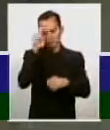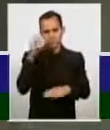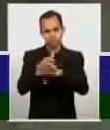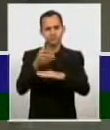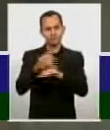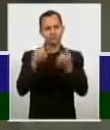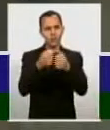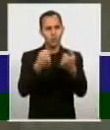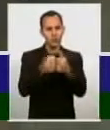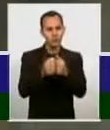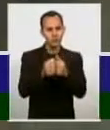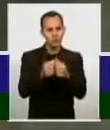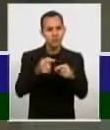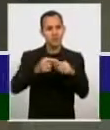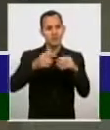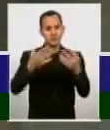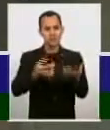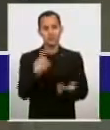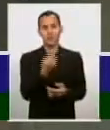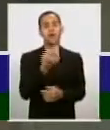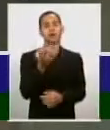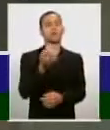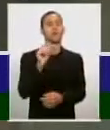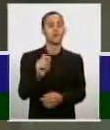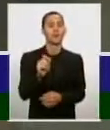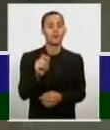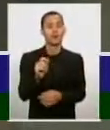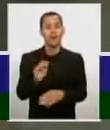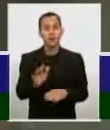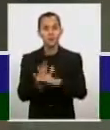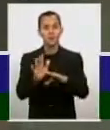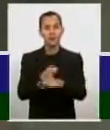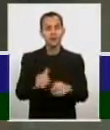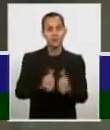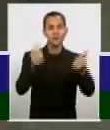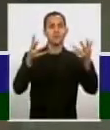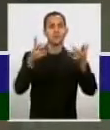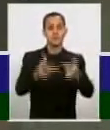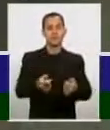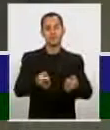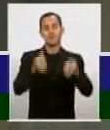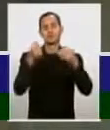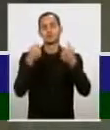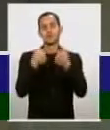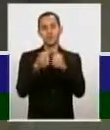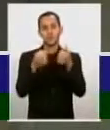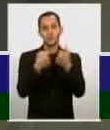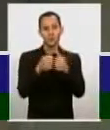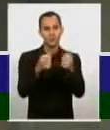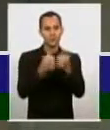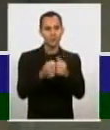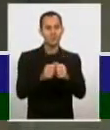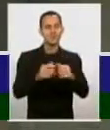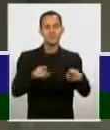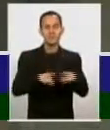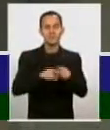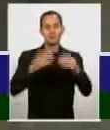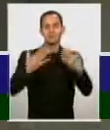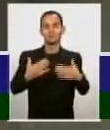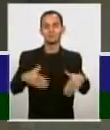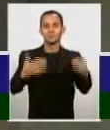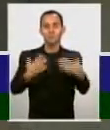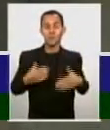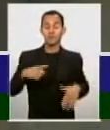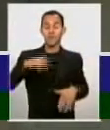utiliza. Então, nós queremos viabilizar a melhor qualidade do transporte público, dar conforto e